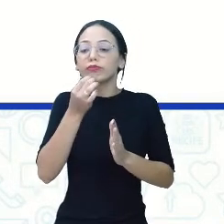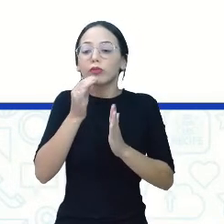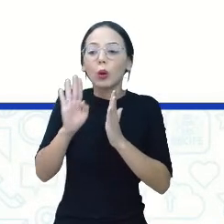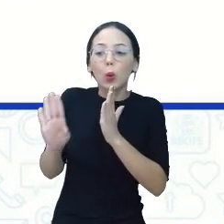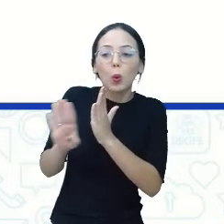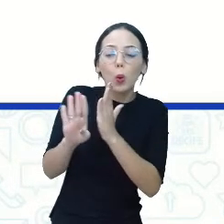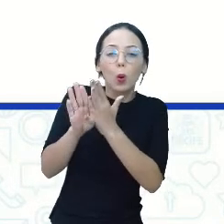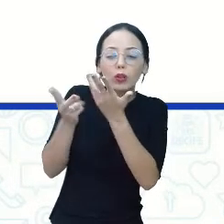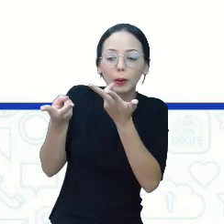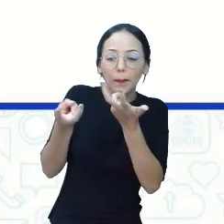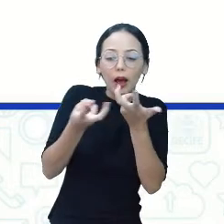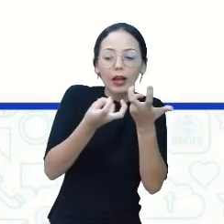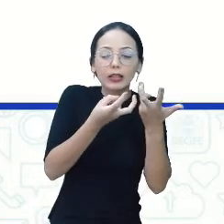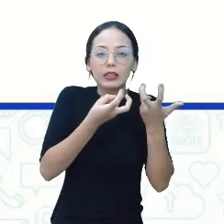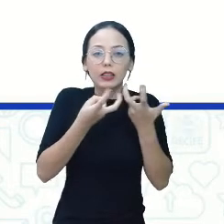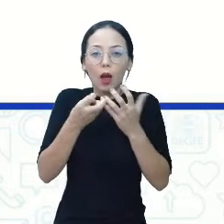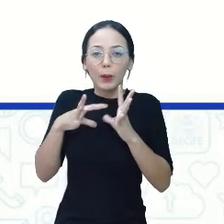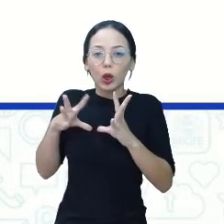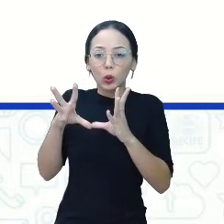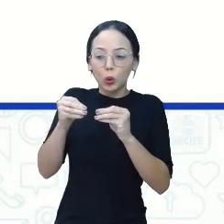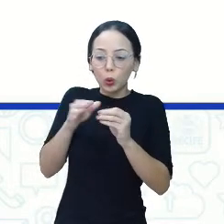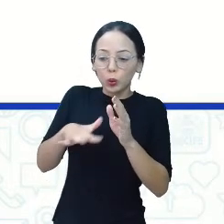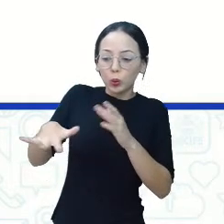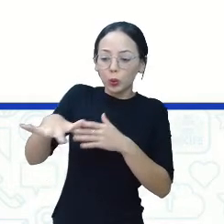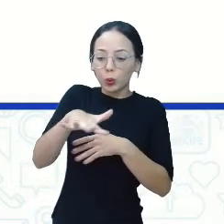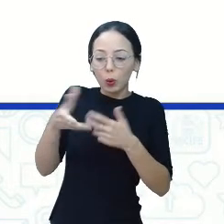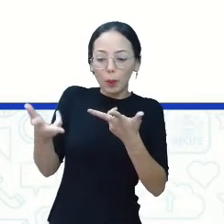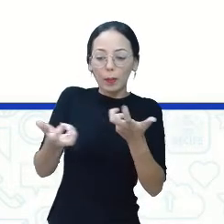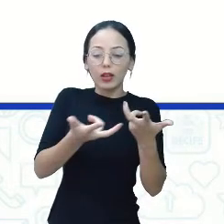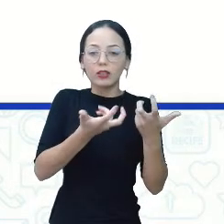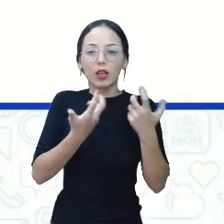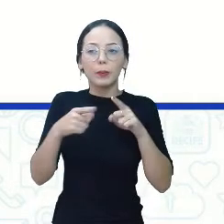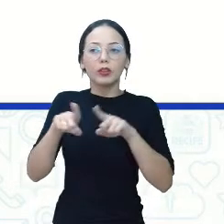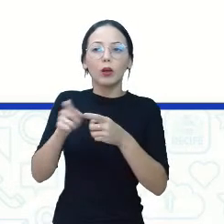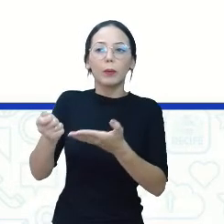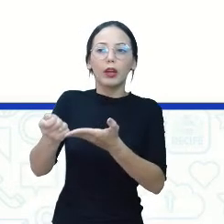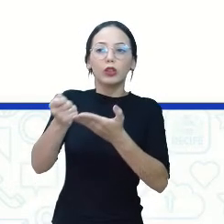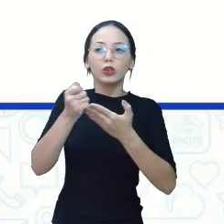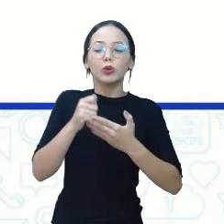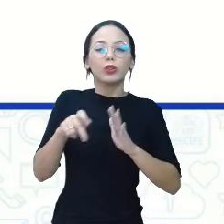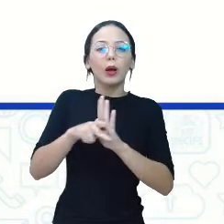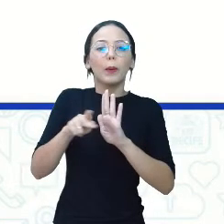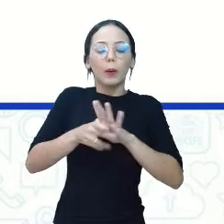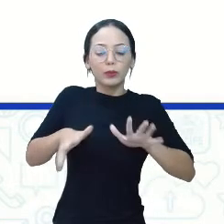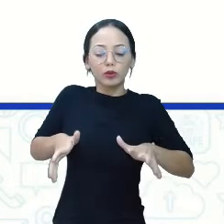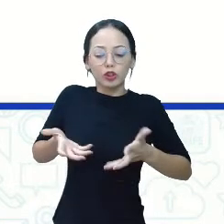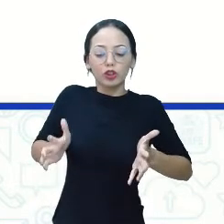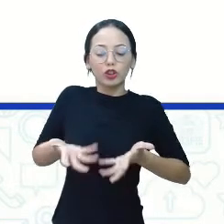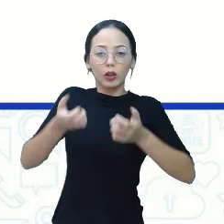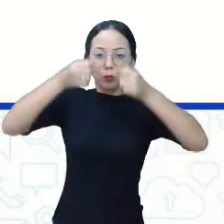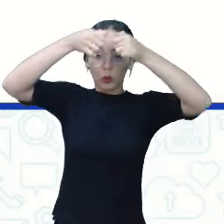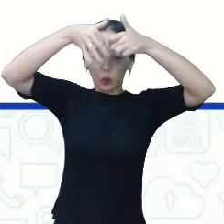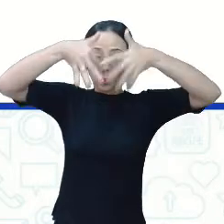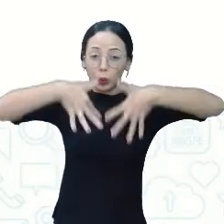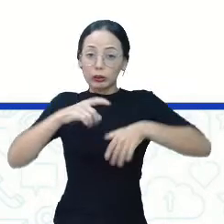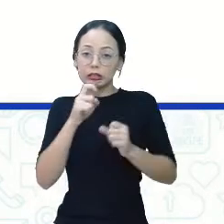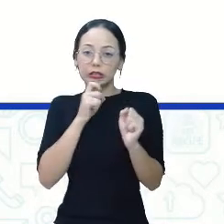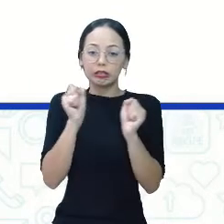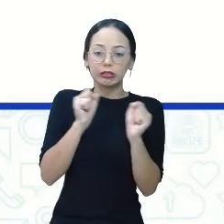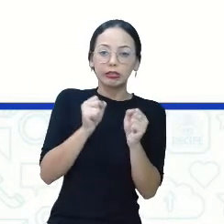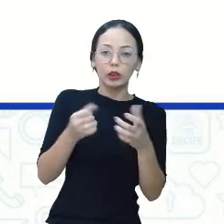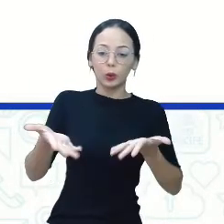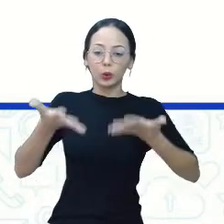quem percebe tudo que está à nossa volta. Também ajuda na condução de estímulos nervosos. Está frio,